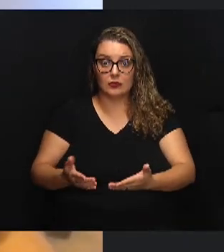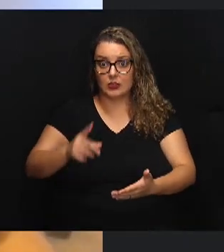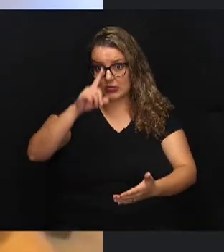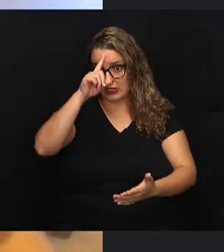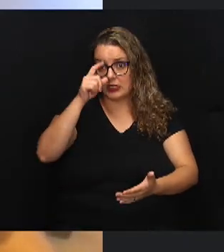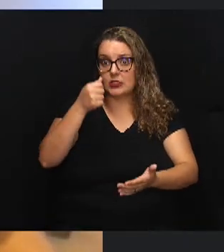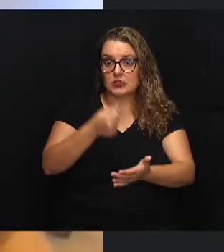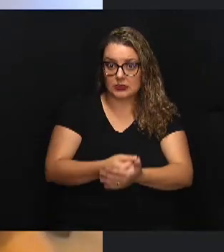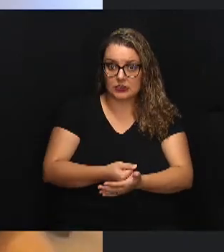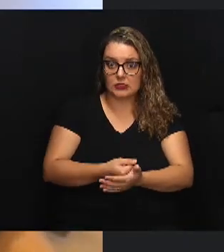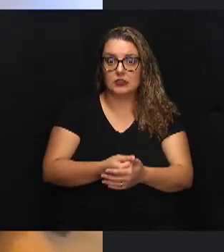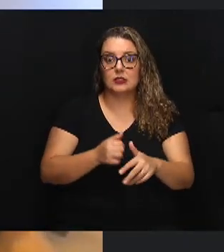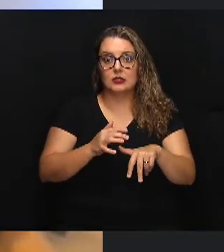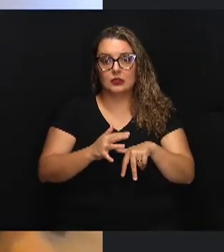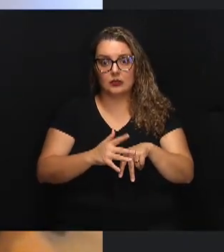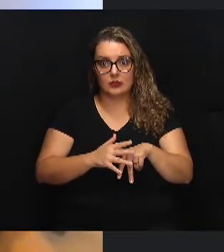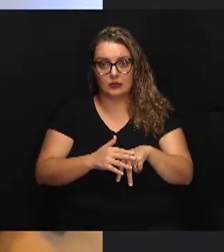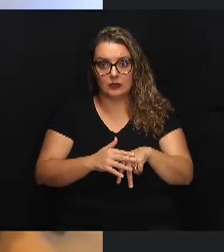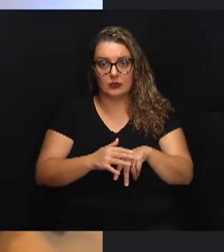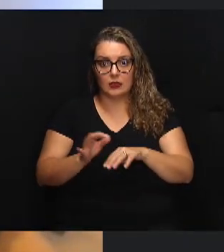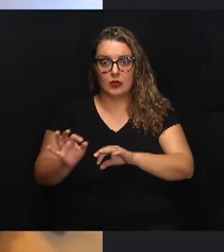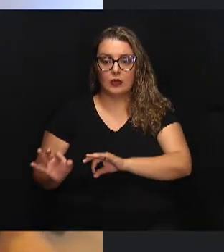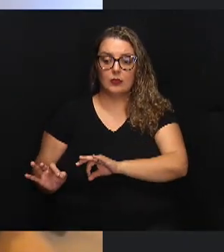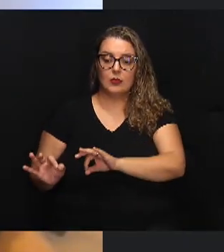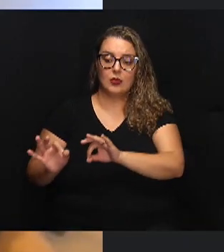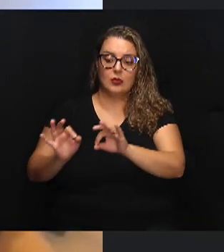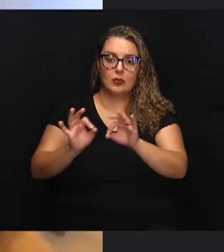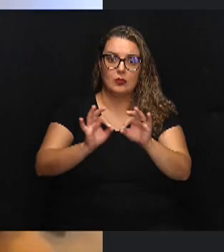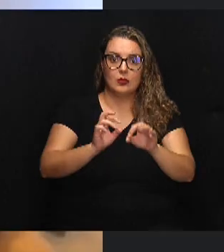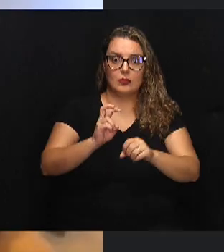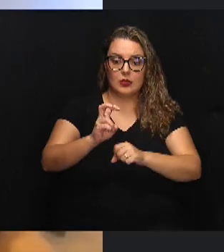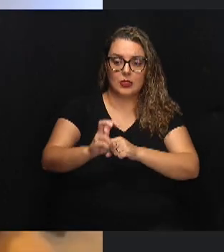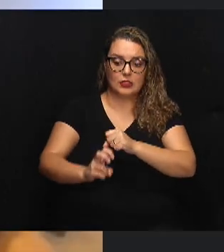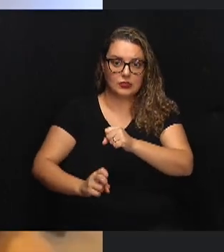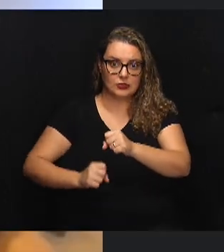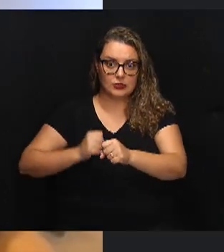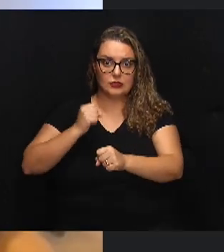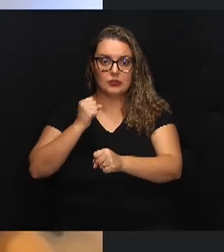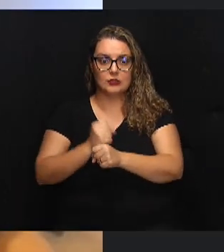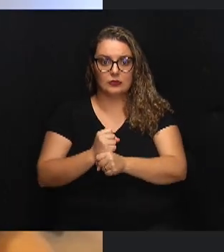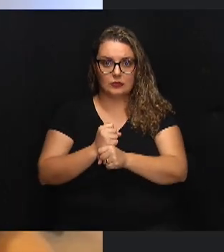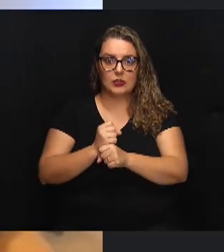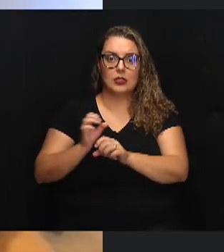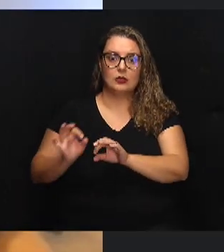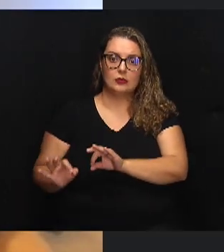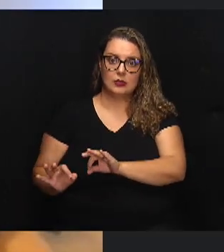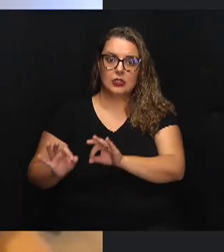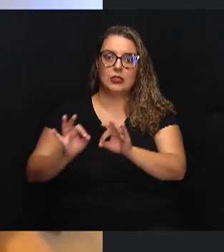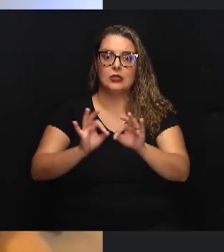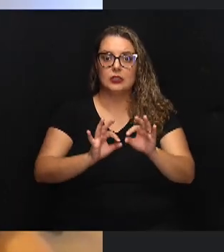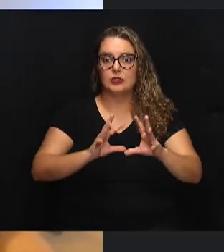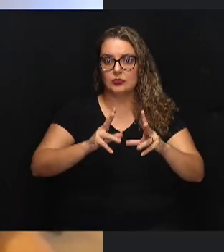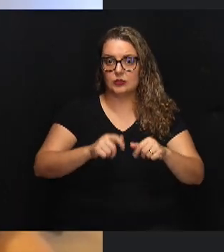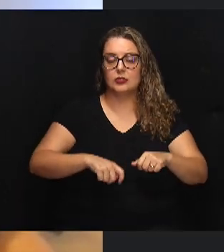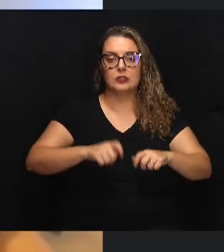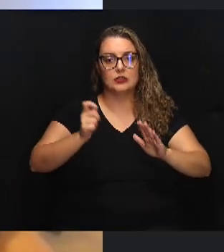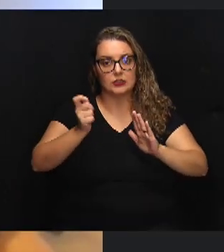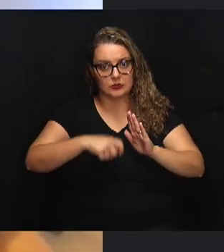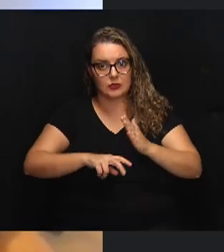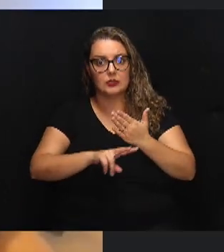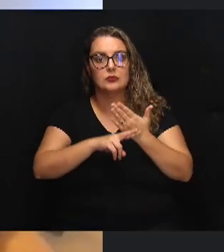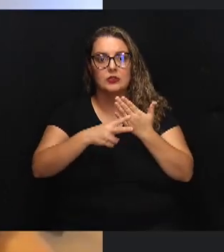definitivo, esse paciente seja seguido por um período de 5 anos, tanto para acompanhar todas essas possíveis